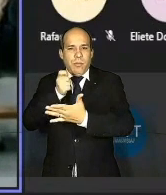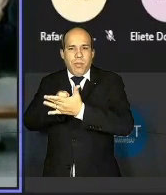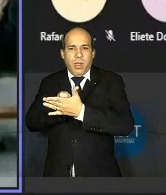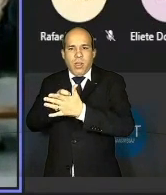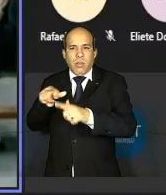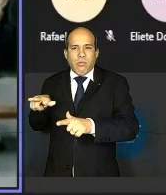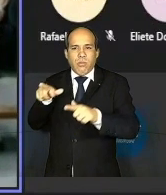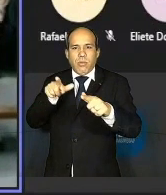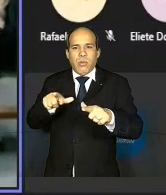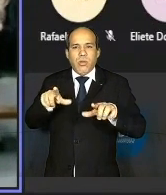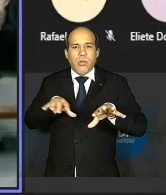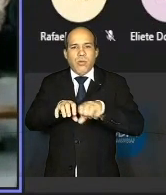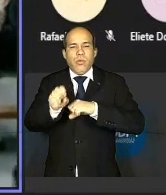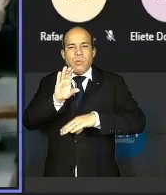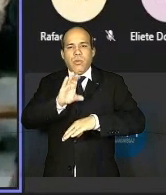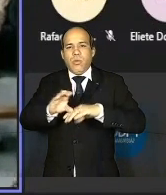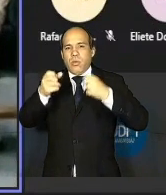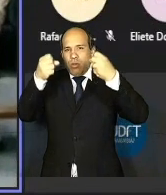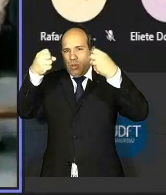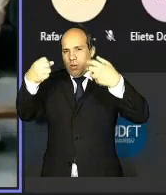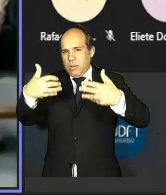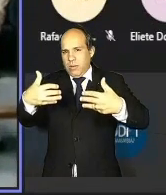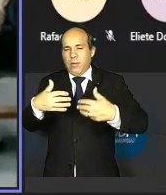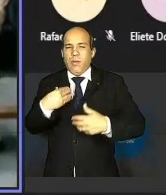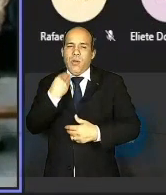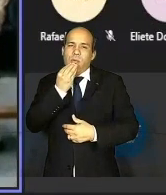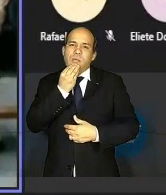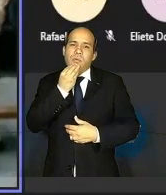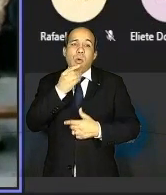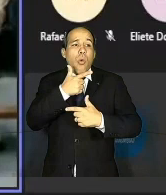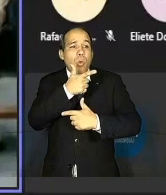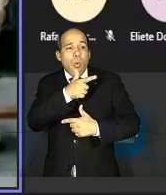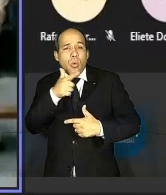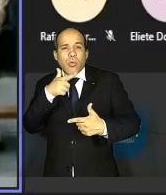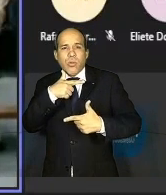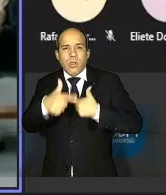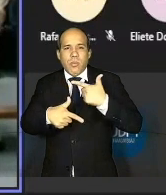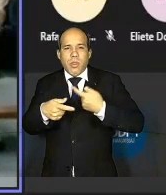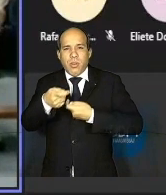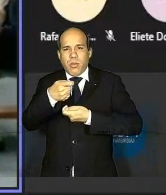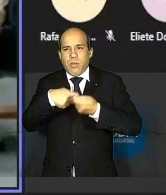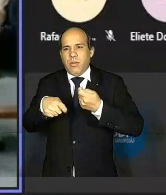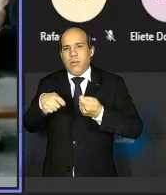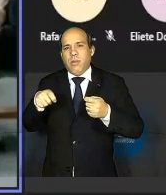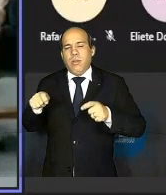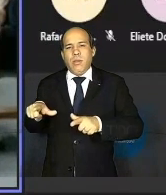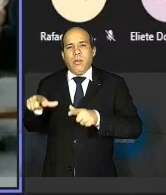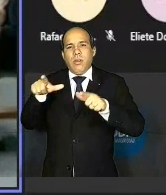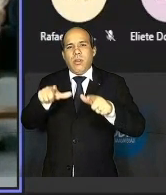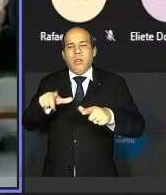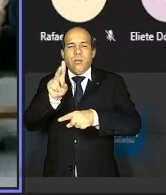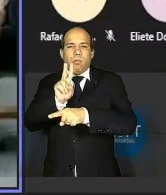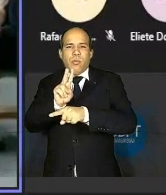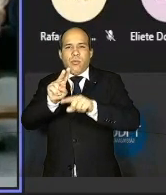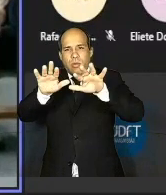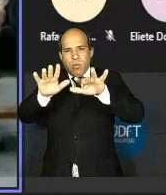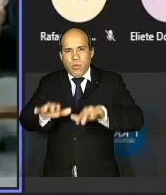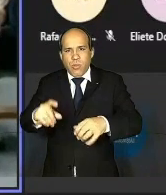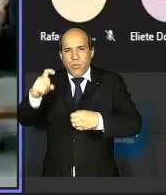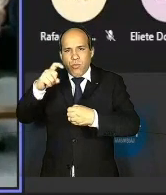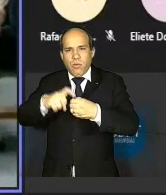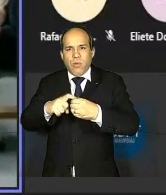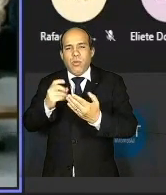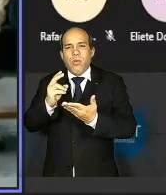pela expedição e registro de diplomas, esclareceu: obviamente, outros serviços administrativos, como